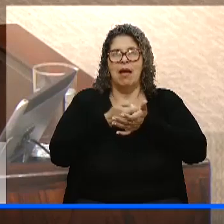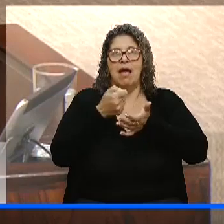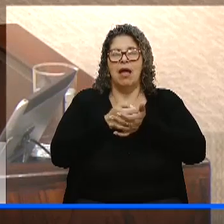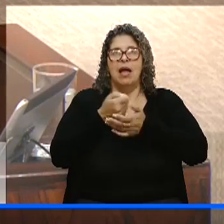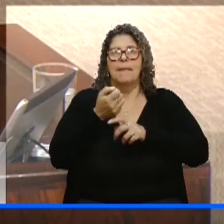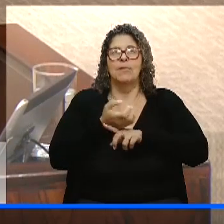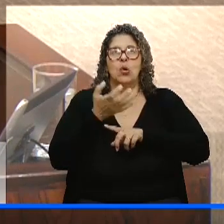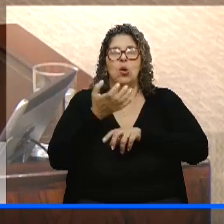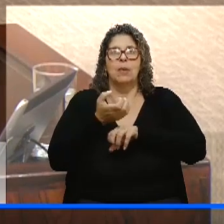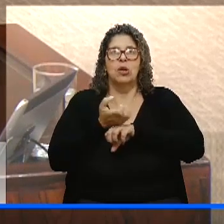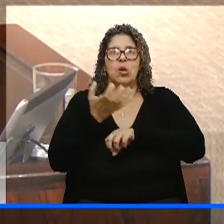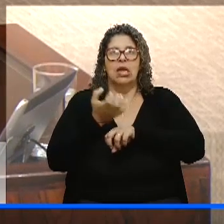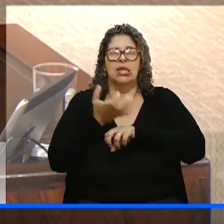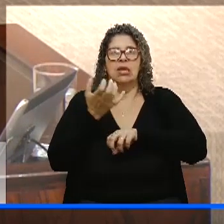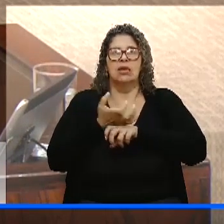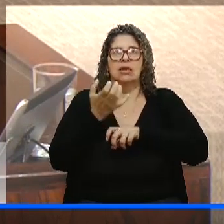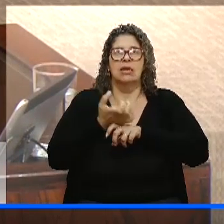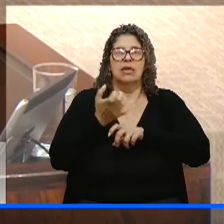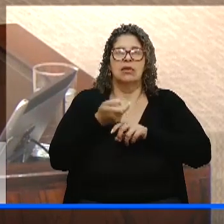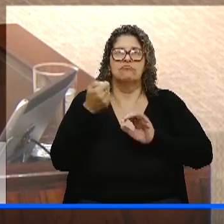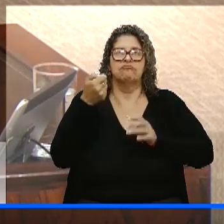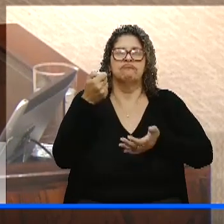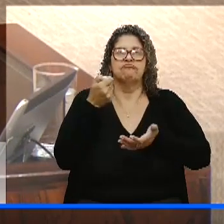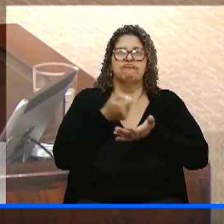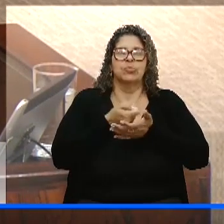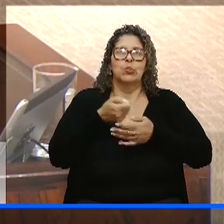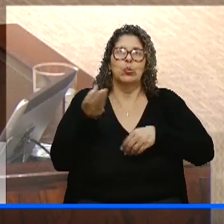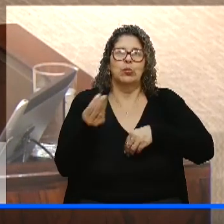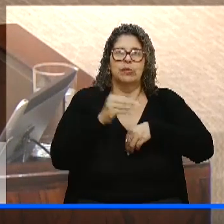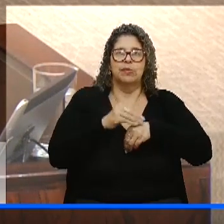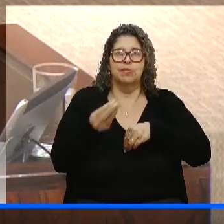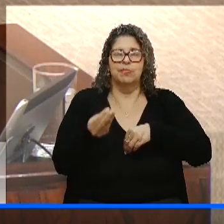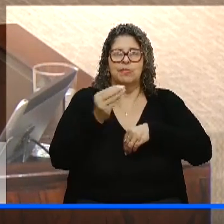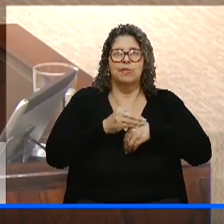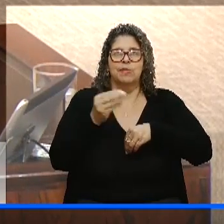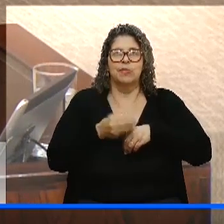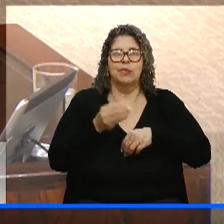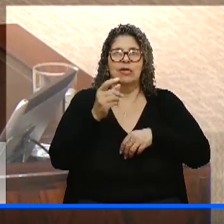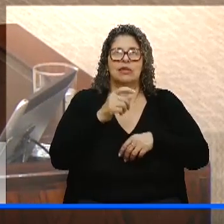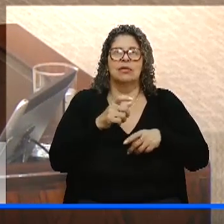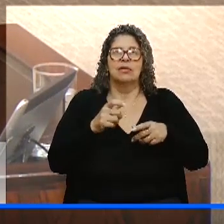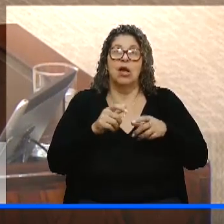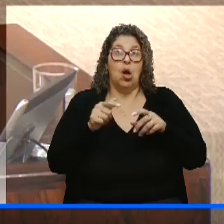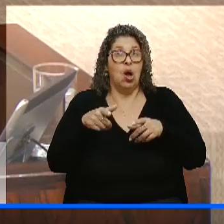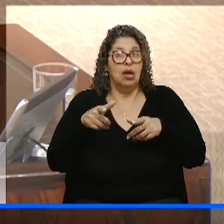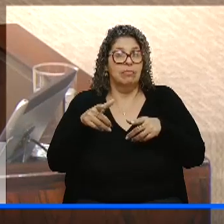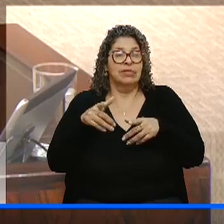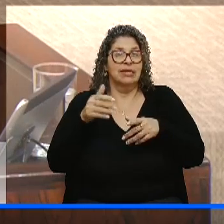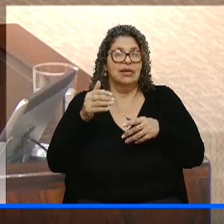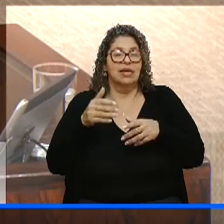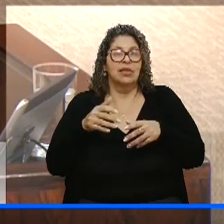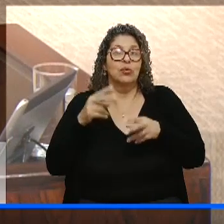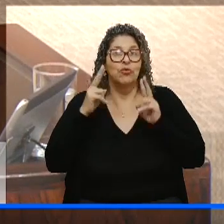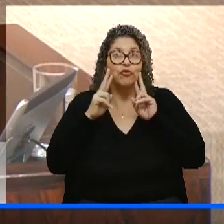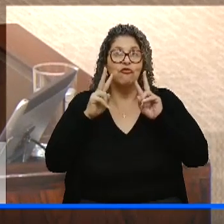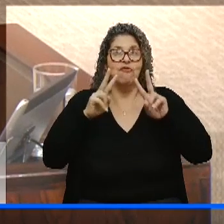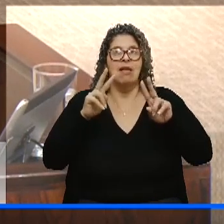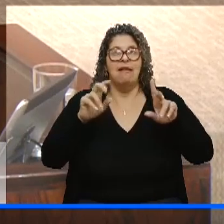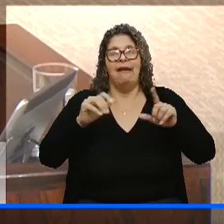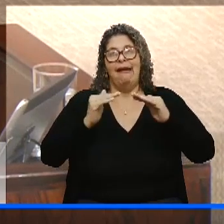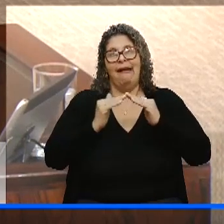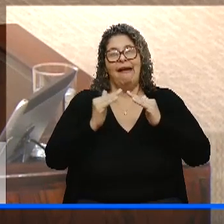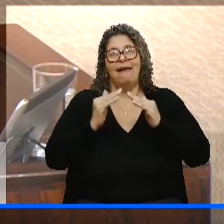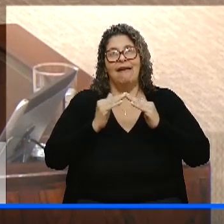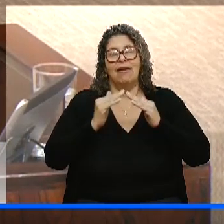estado é pra nível da informação deixando claro para quem nos escuta de casa é honorário de sucumbência